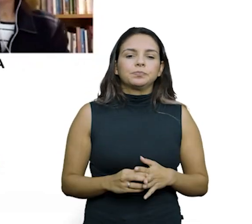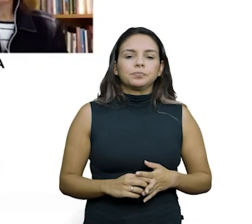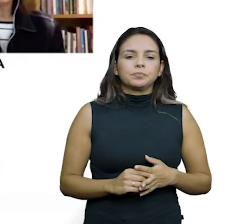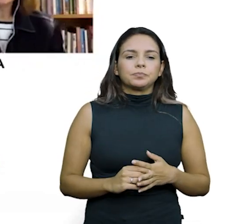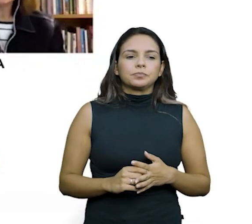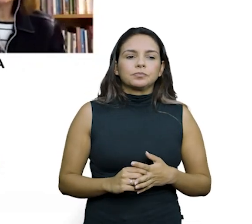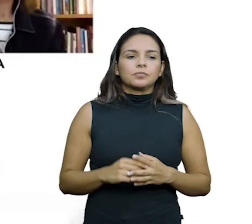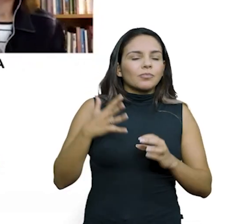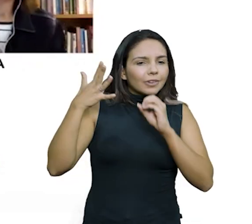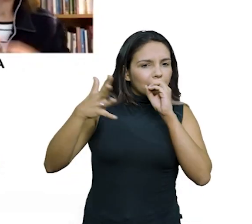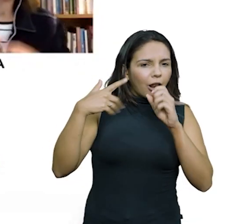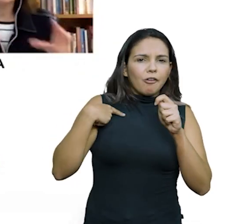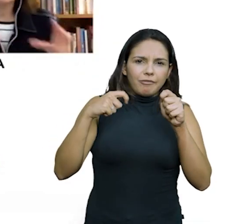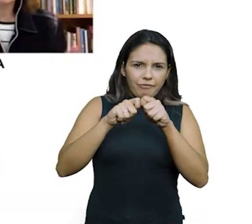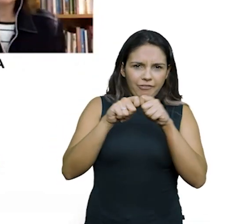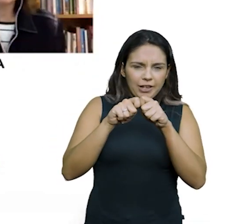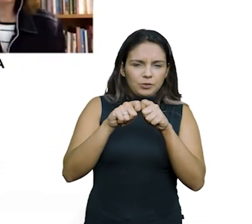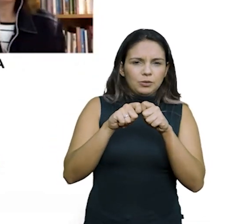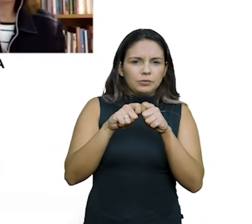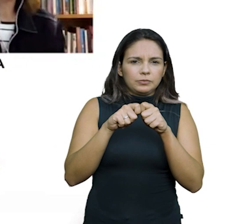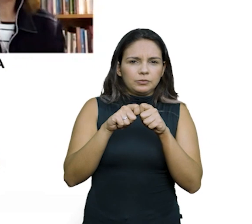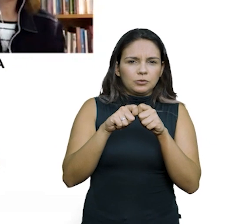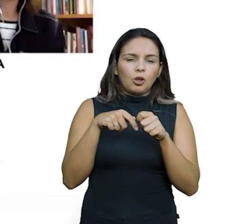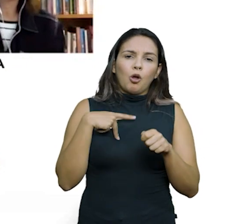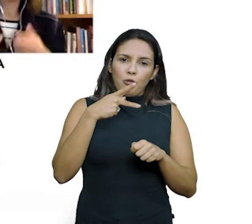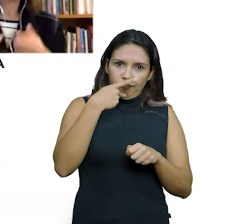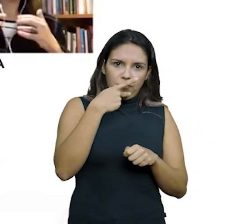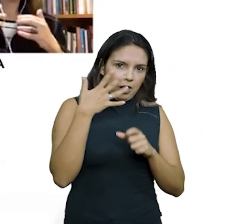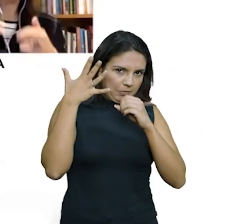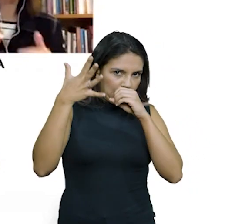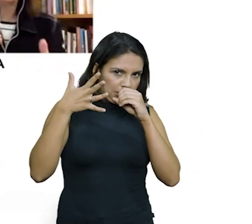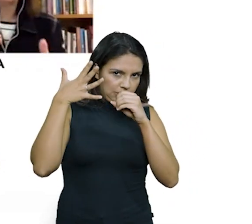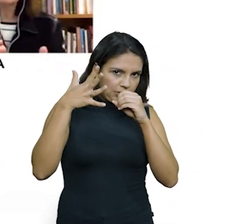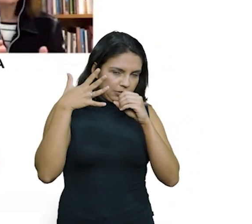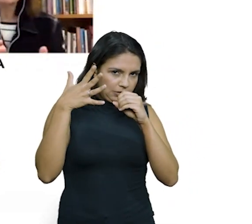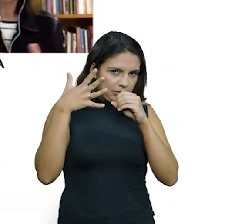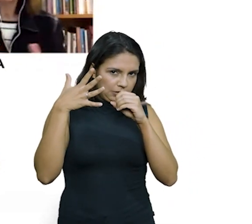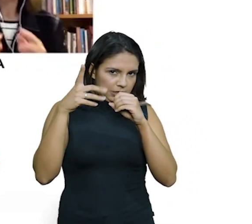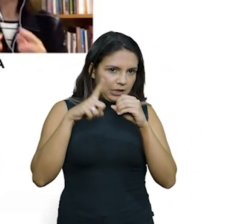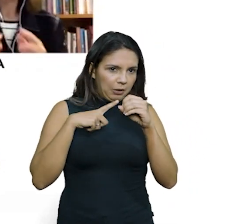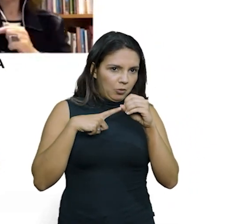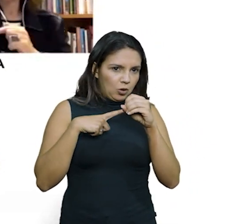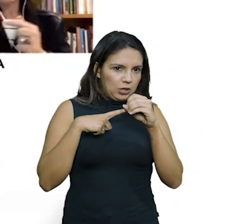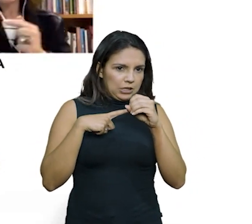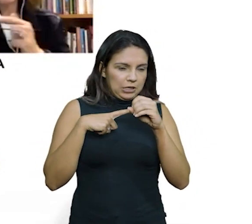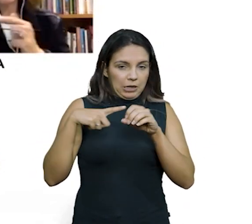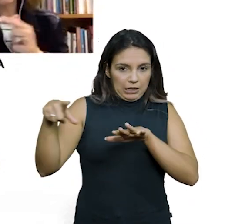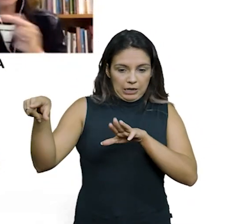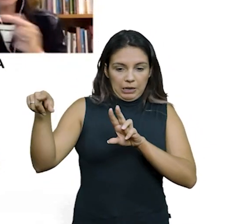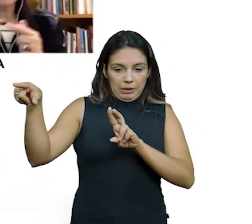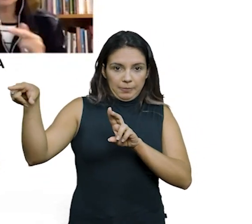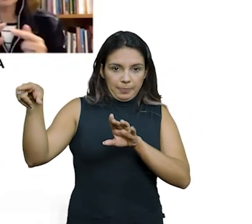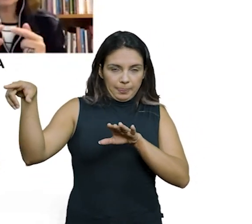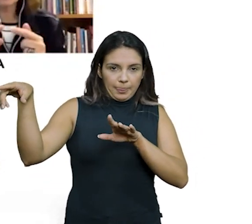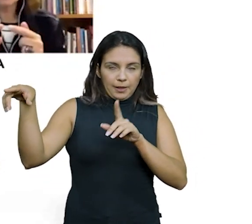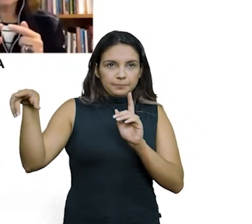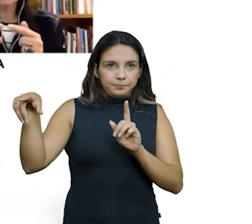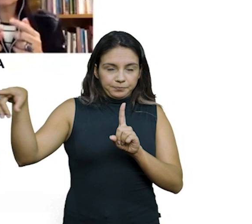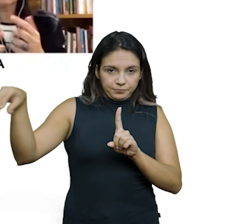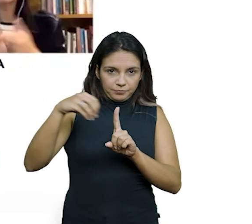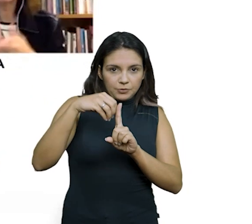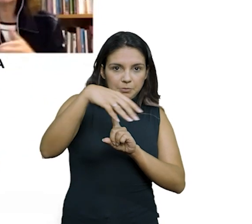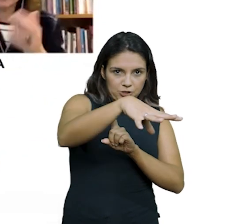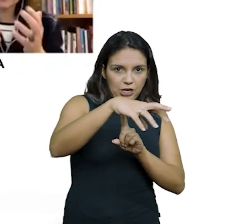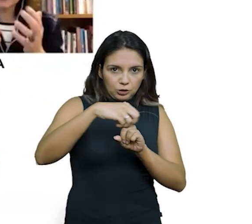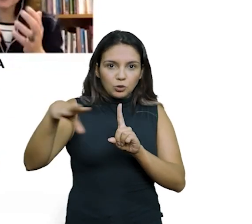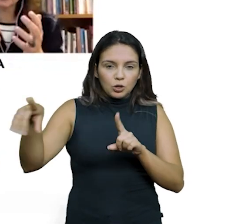Geralmente, as palestras que eu tenho feito online, assim, eu falo e depois, se tem um mediador ou uma mediadora, aí vem